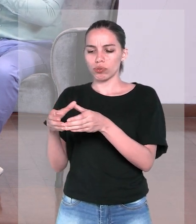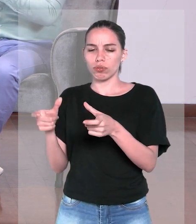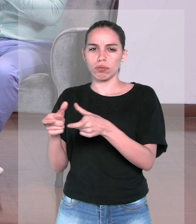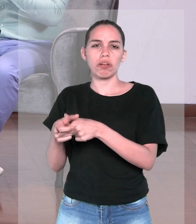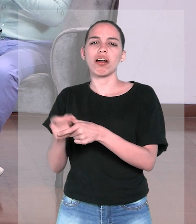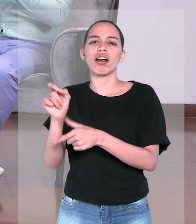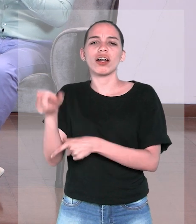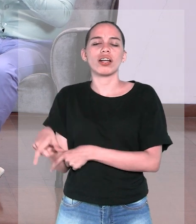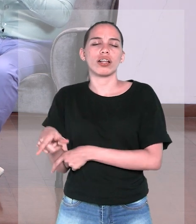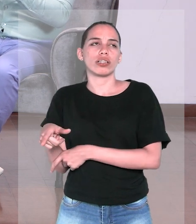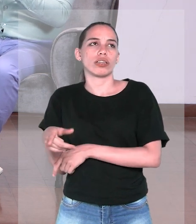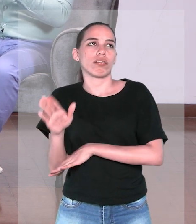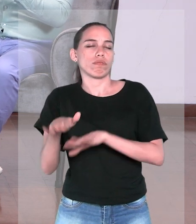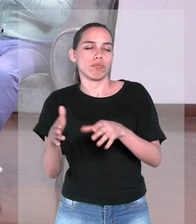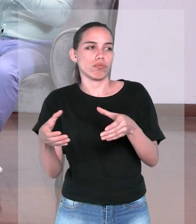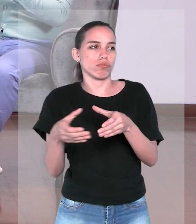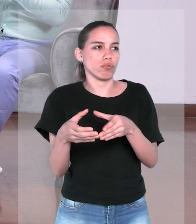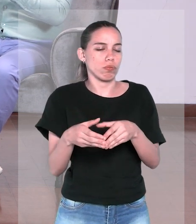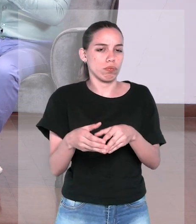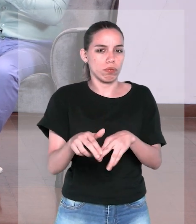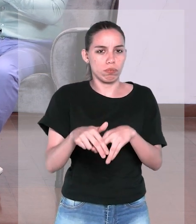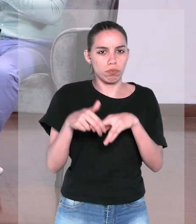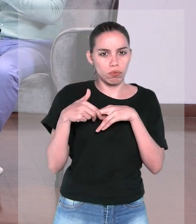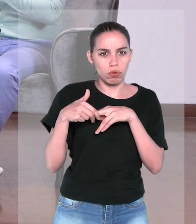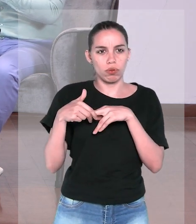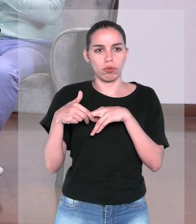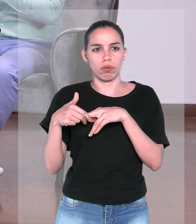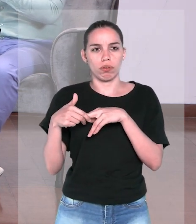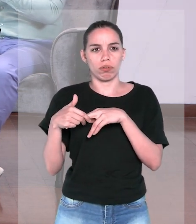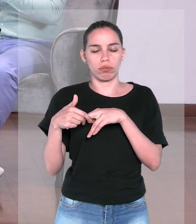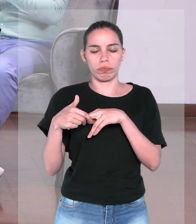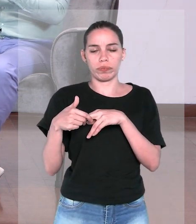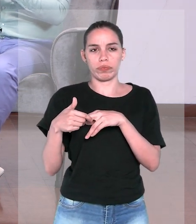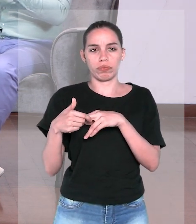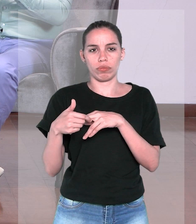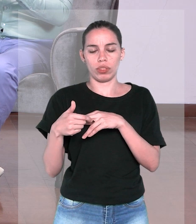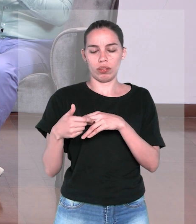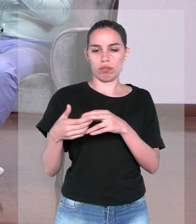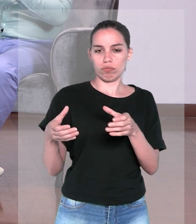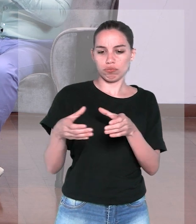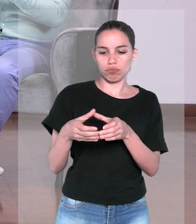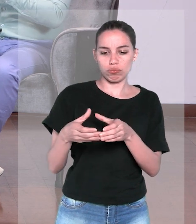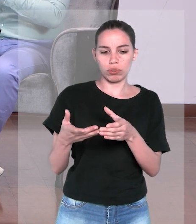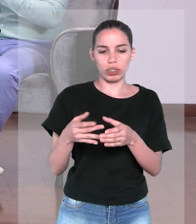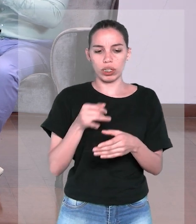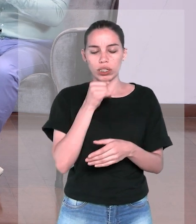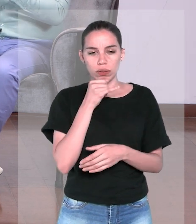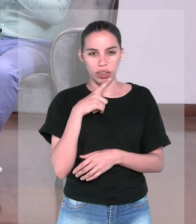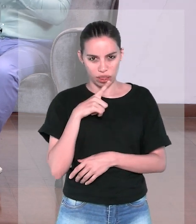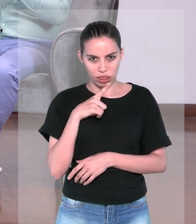tenho, e que é, na verdade, é o meu best-seller de ficção literária. Tá? Eu acho que está na 17ª